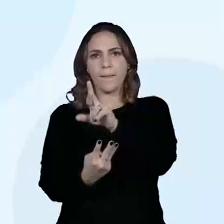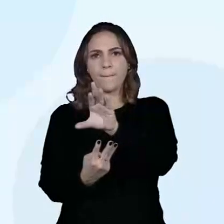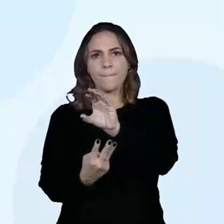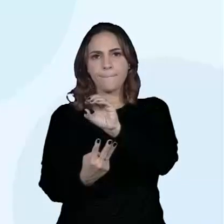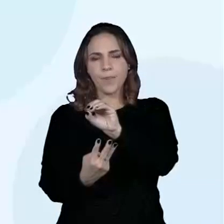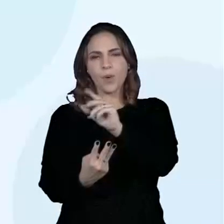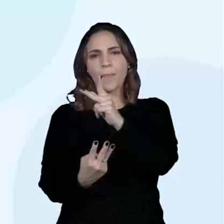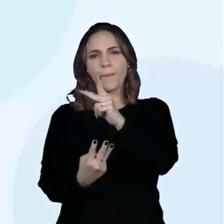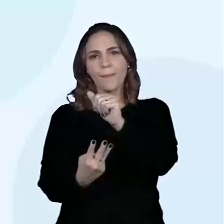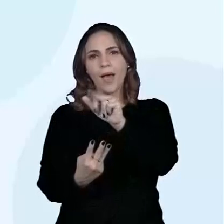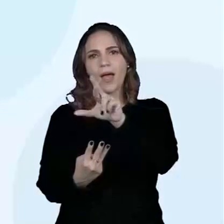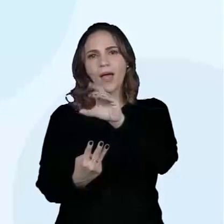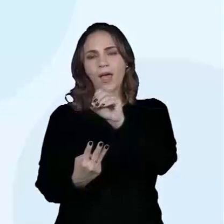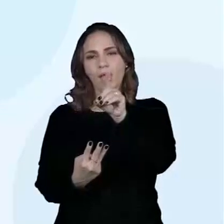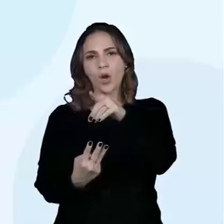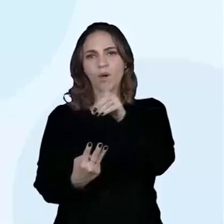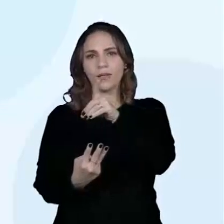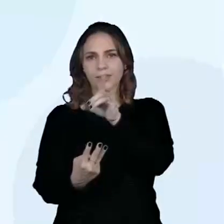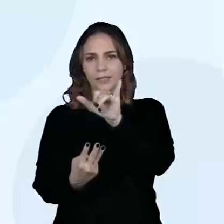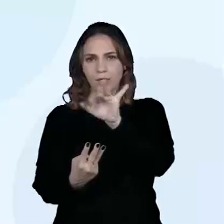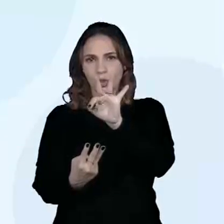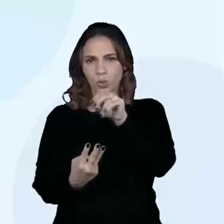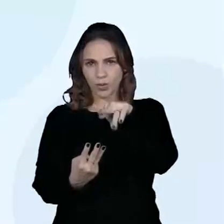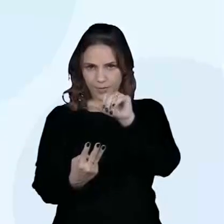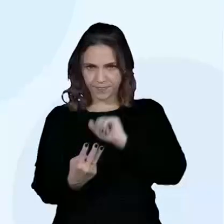forte. Exemplos.